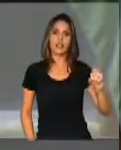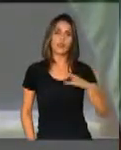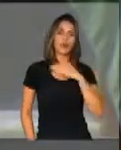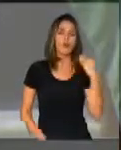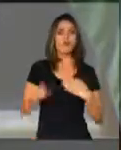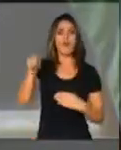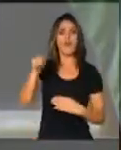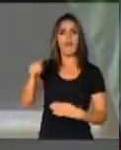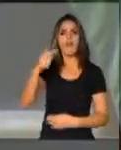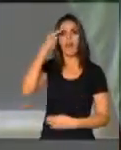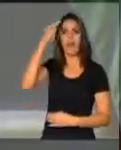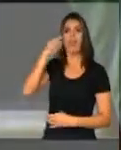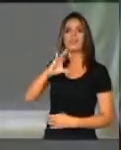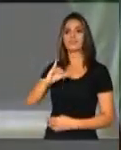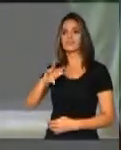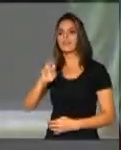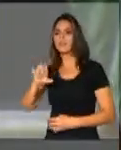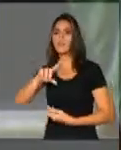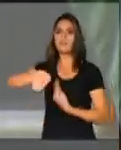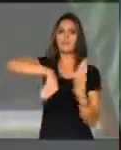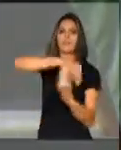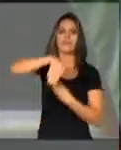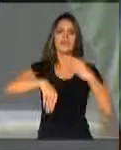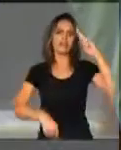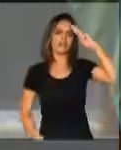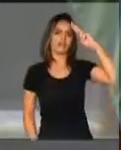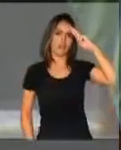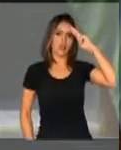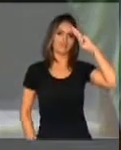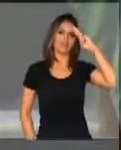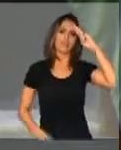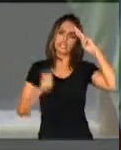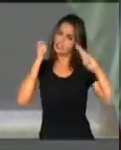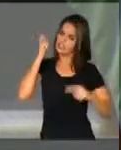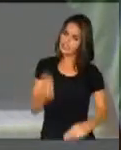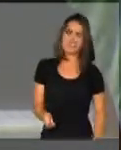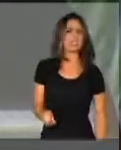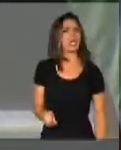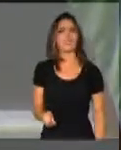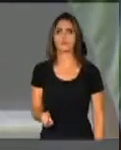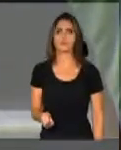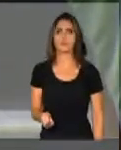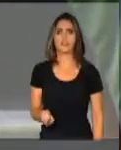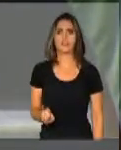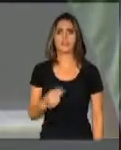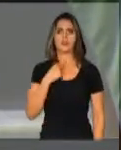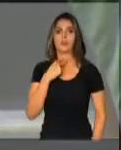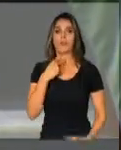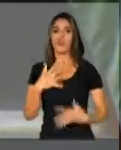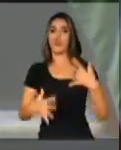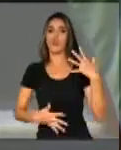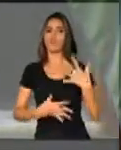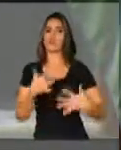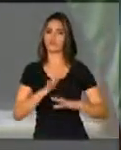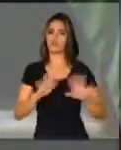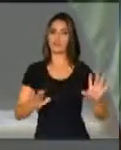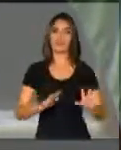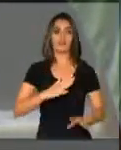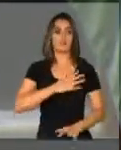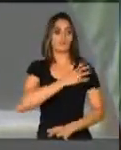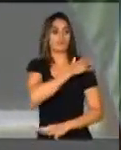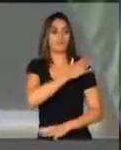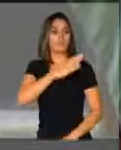militar. Então era civil-militar, ditadura. Não se pode confundir